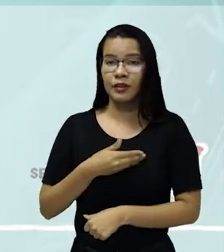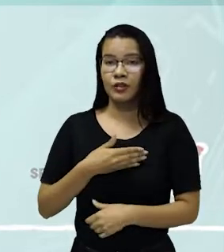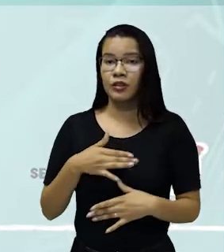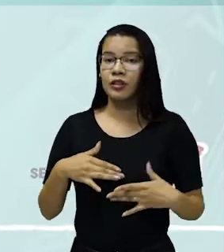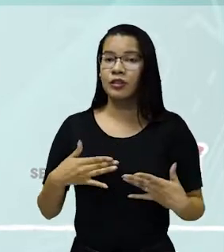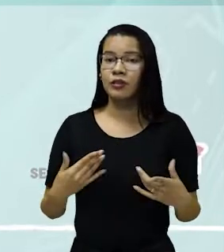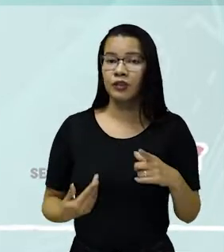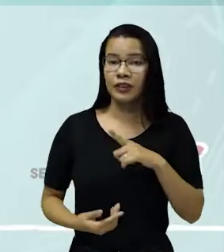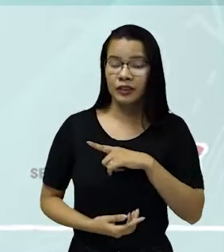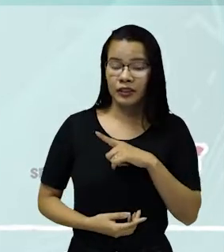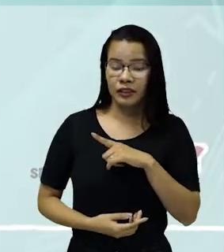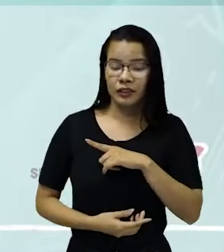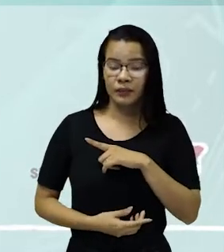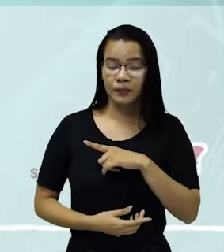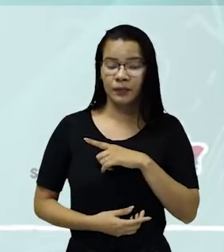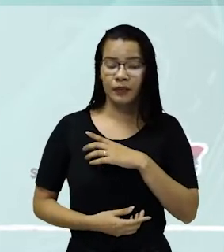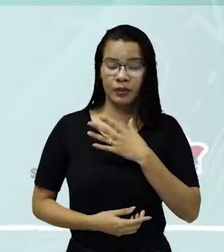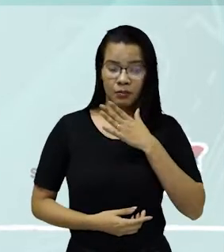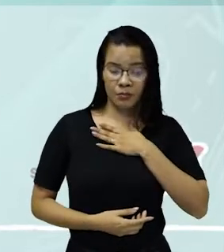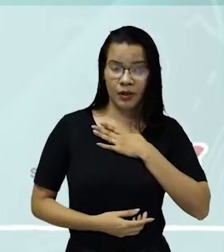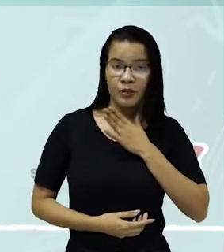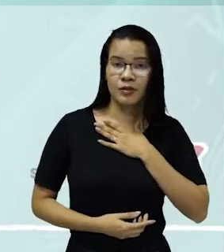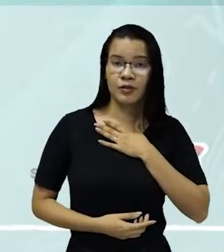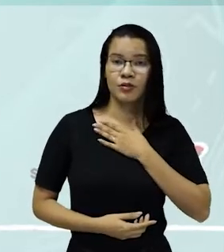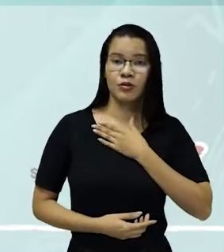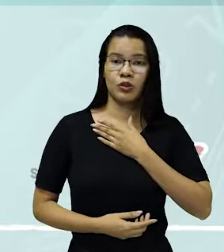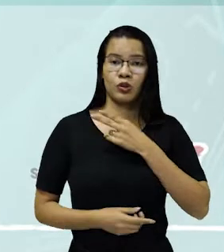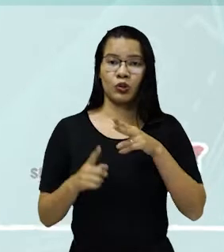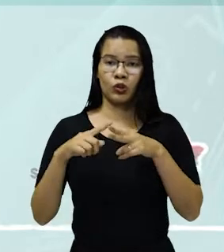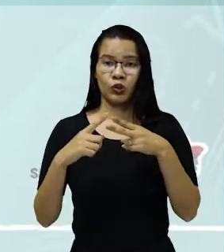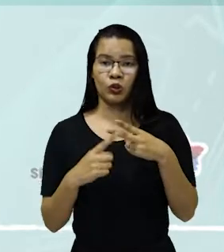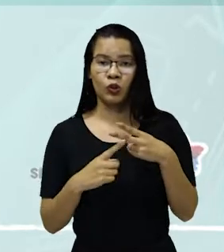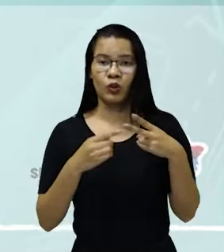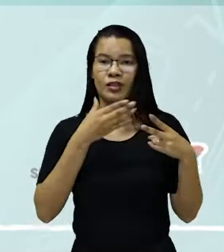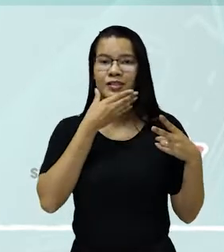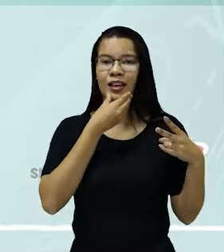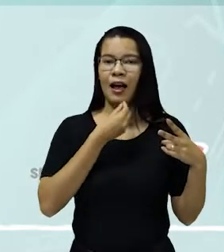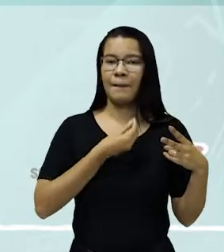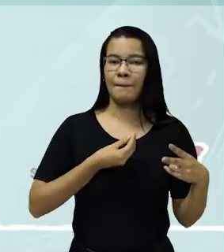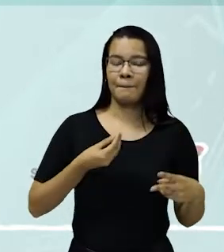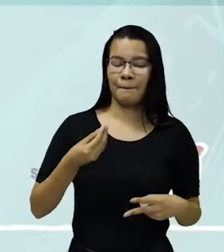ter os meus dois